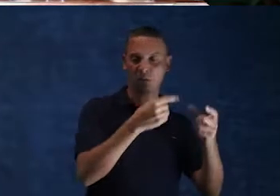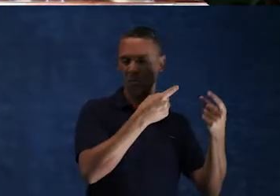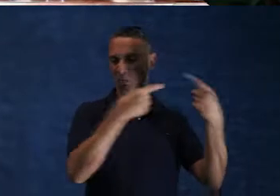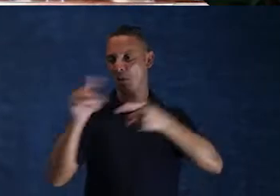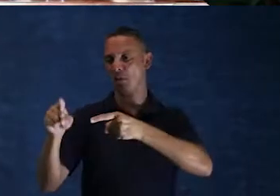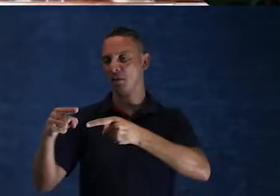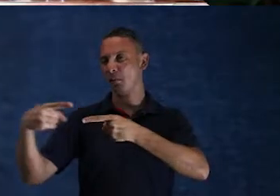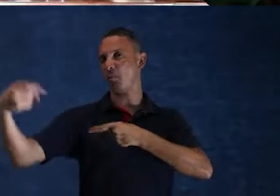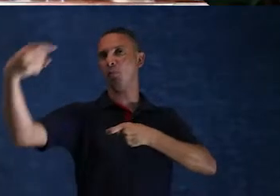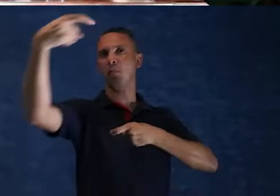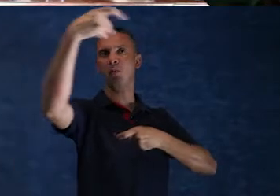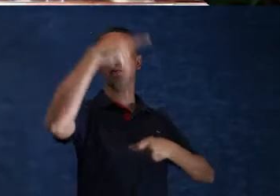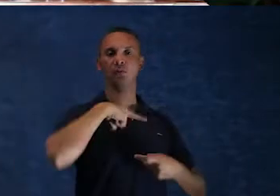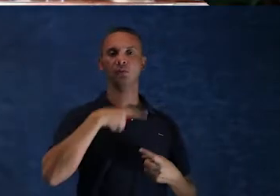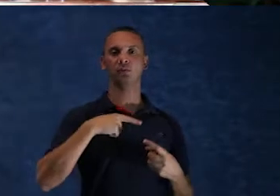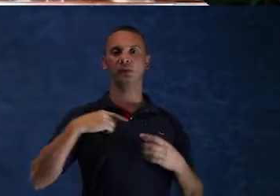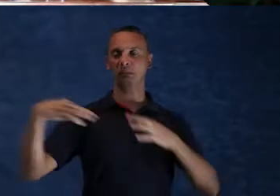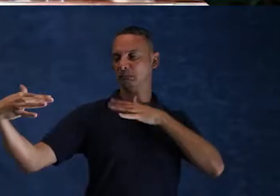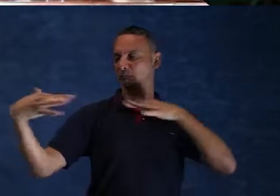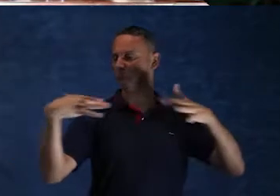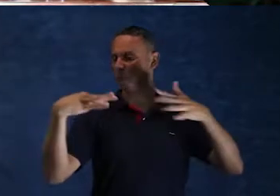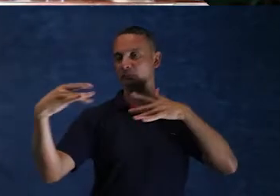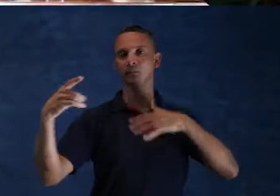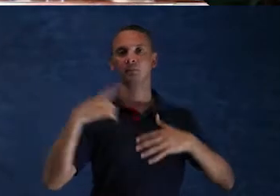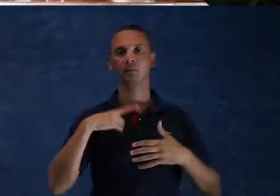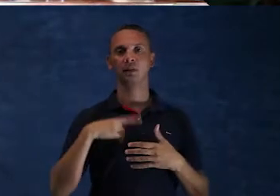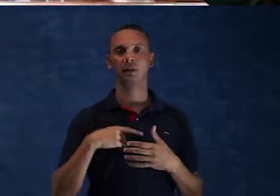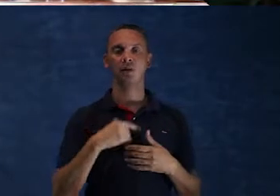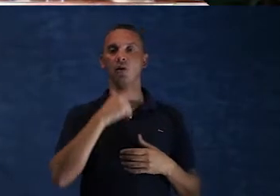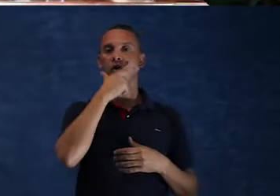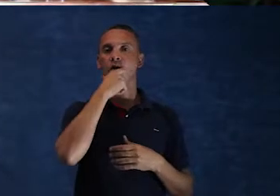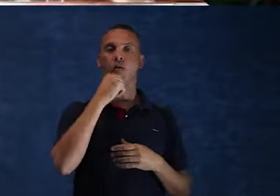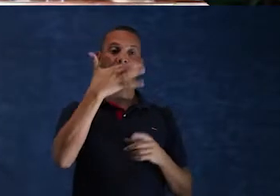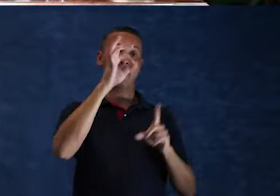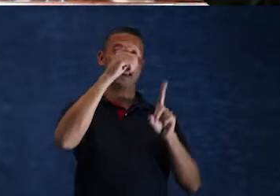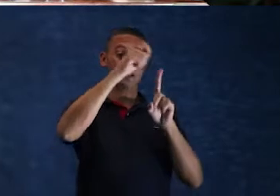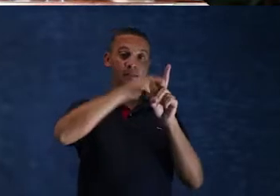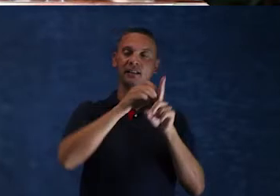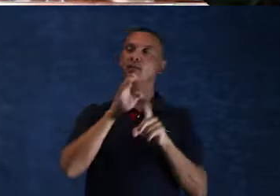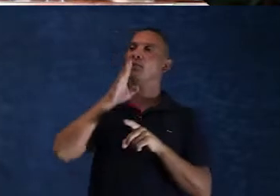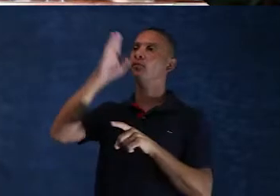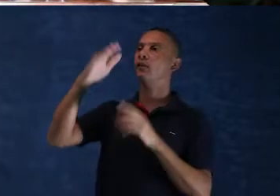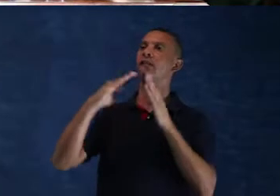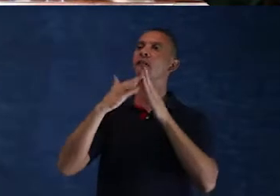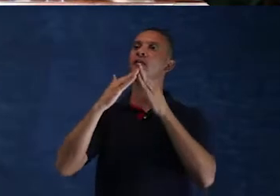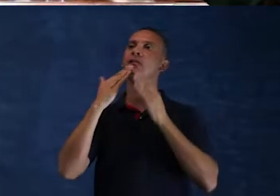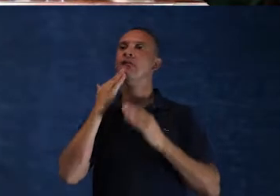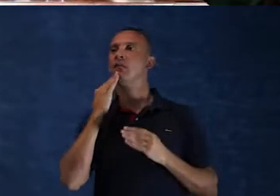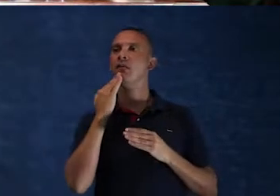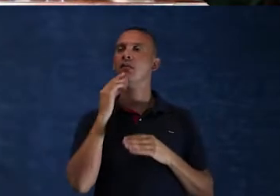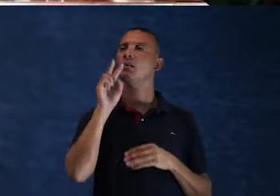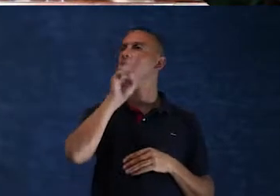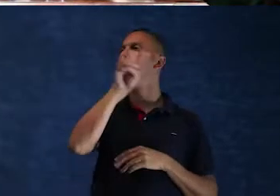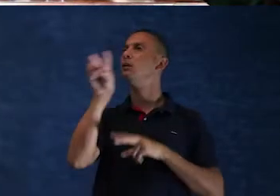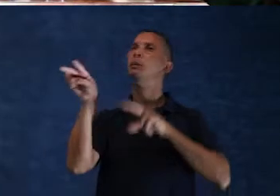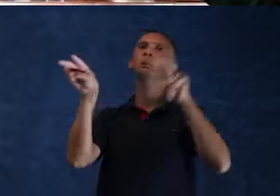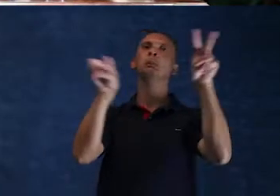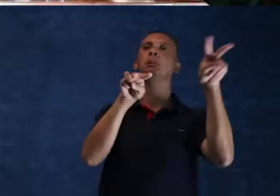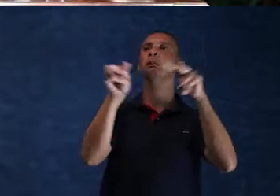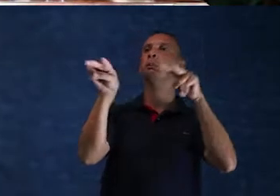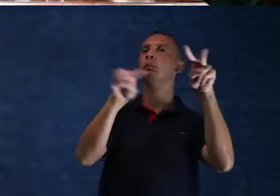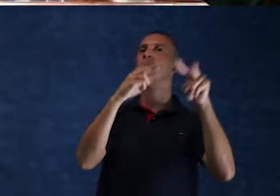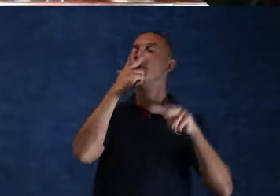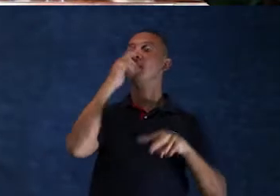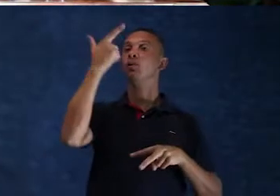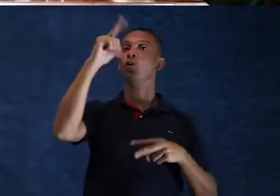afirma o autor. Durante 10 meses, ele frequentou a favela de Vigário Geral, convivendo com o que ele chamou de o outro lado da